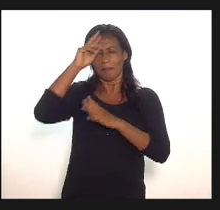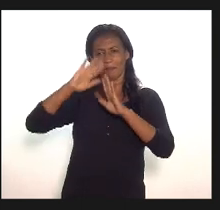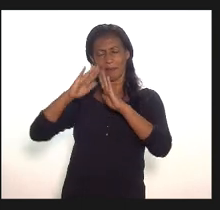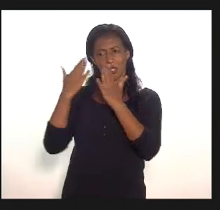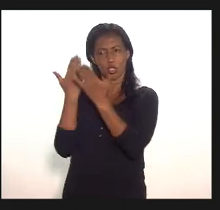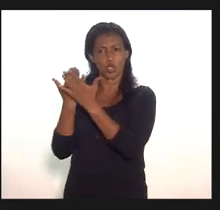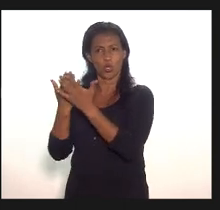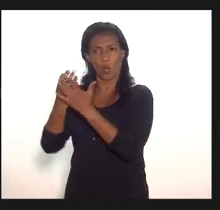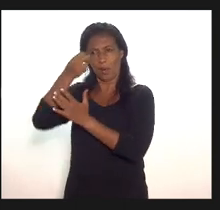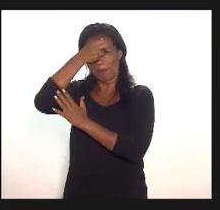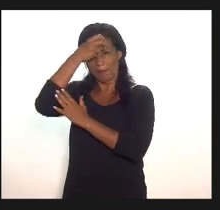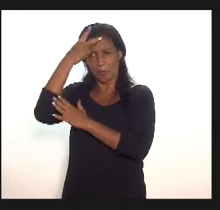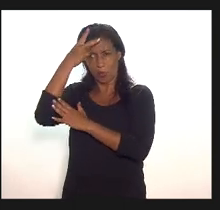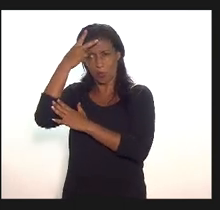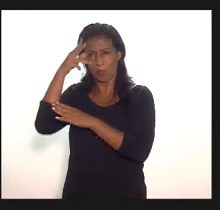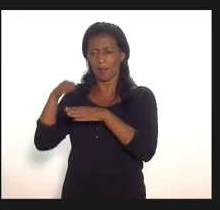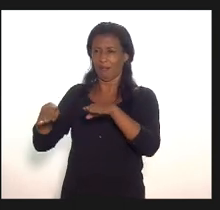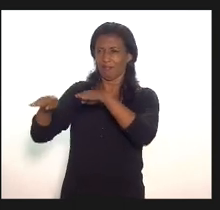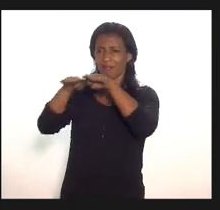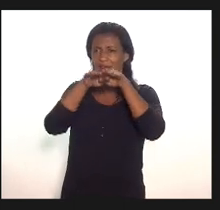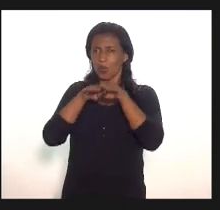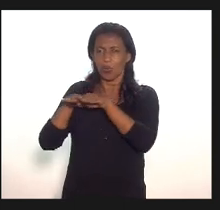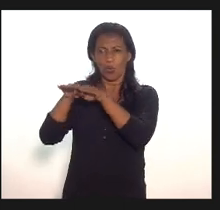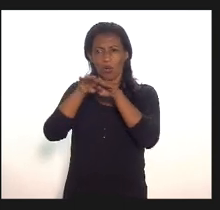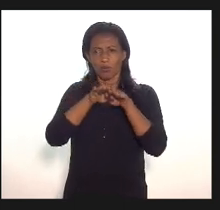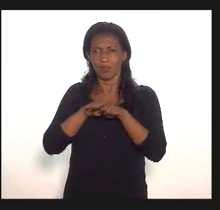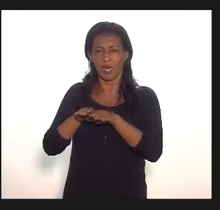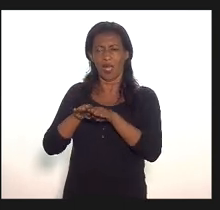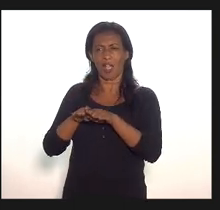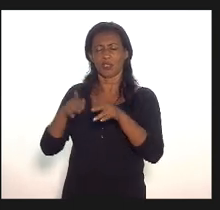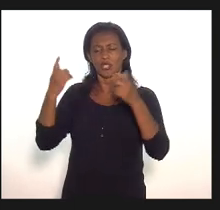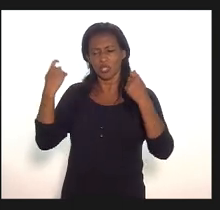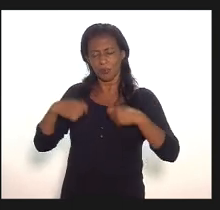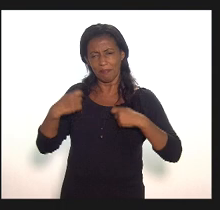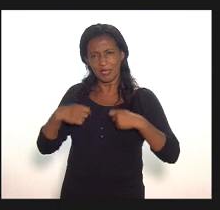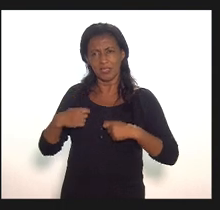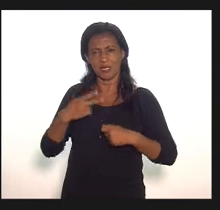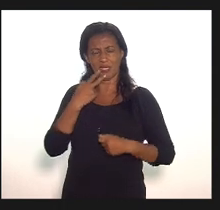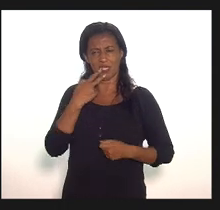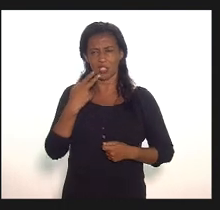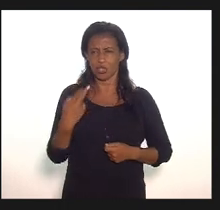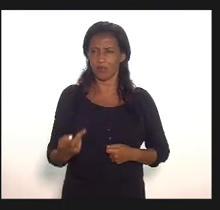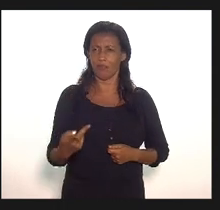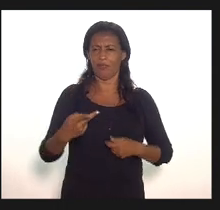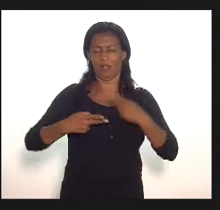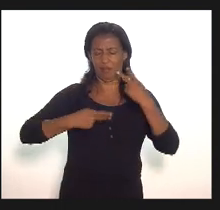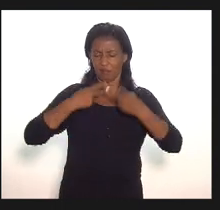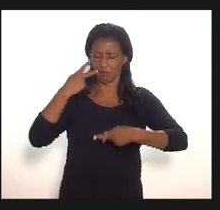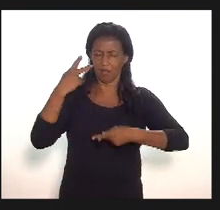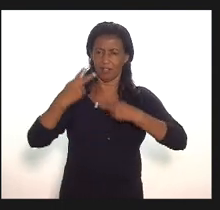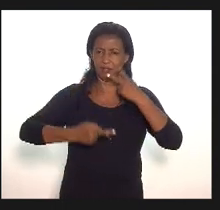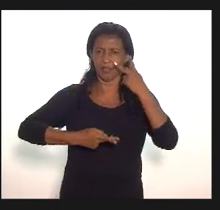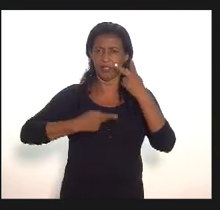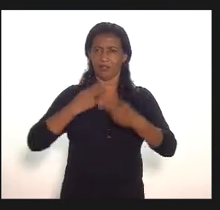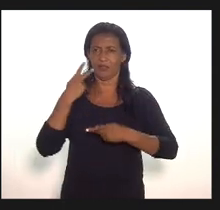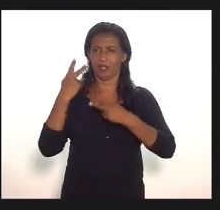de ensino, na igualdade que todos nós apregoamos em nossas falas,